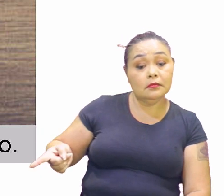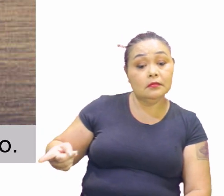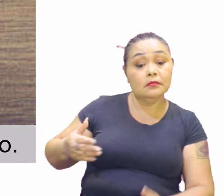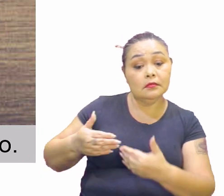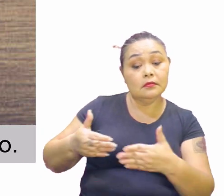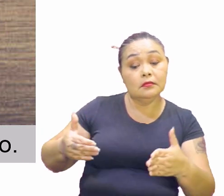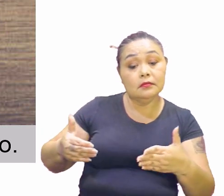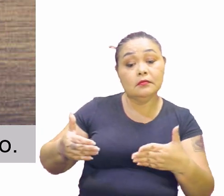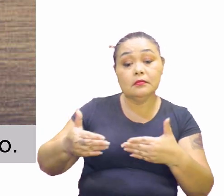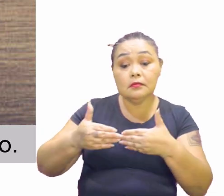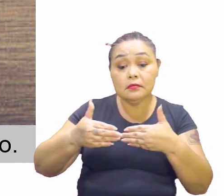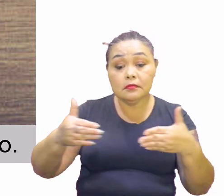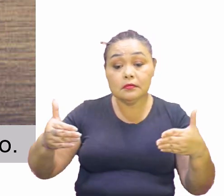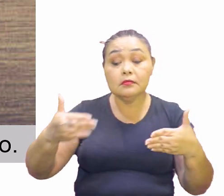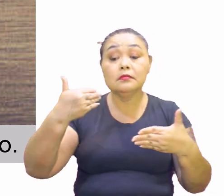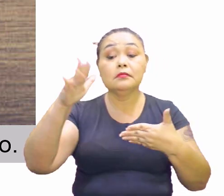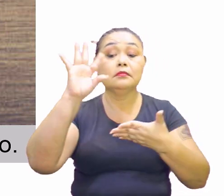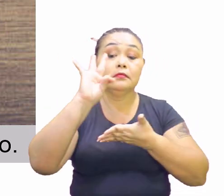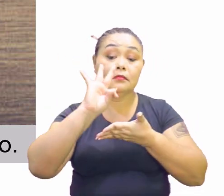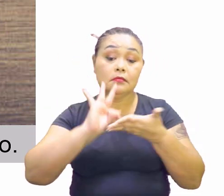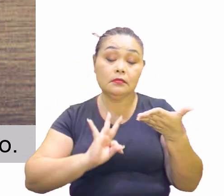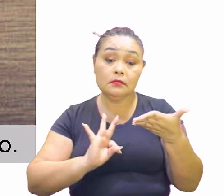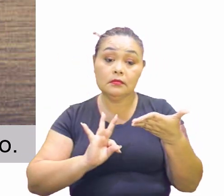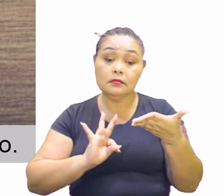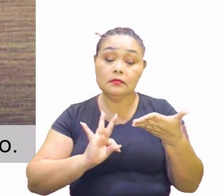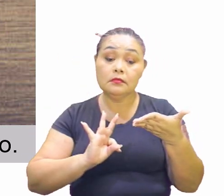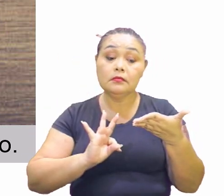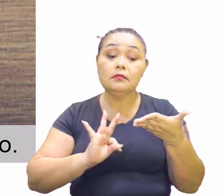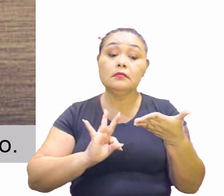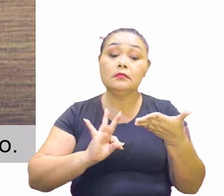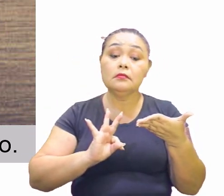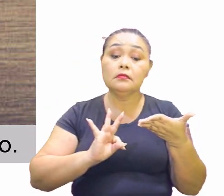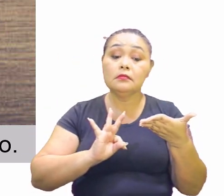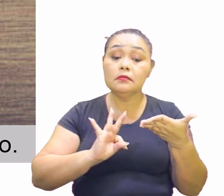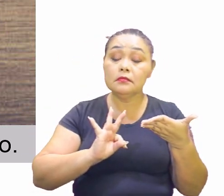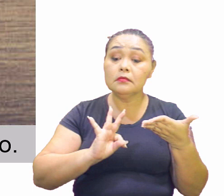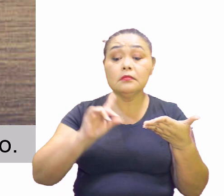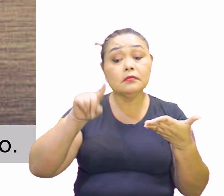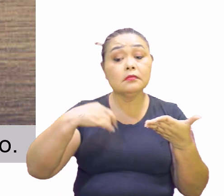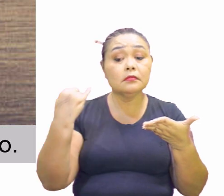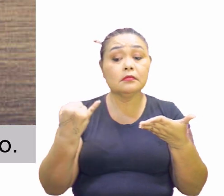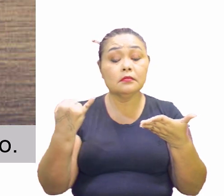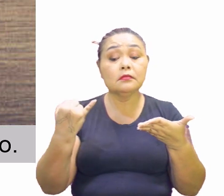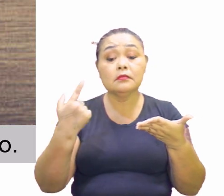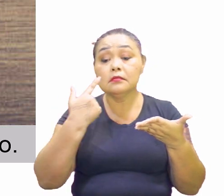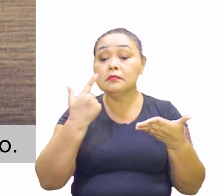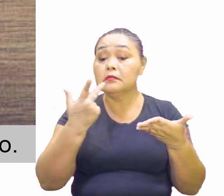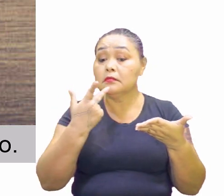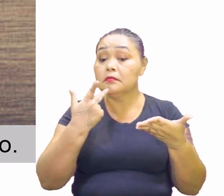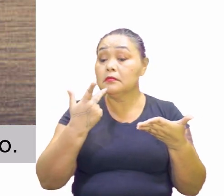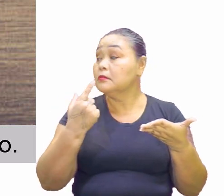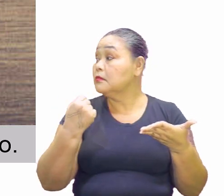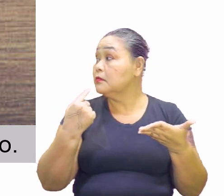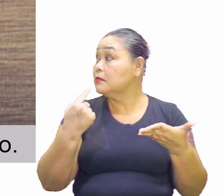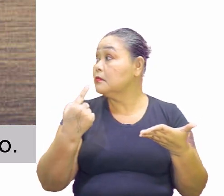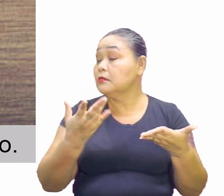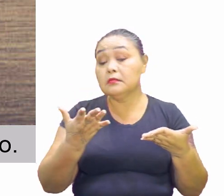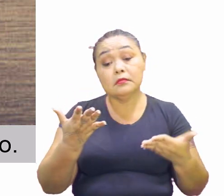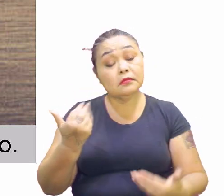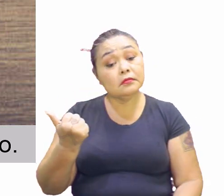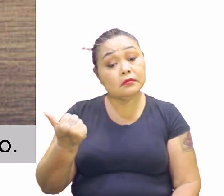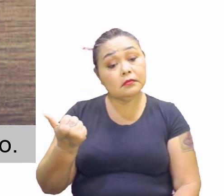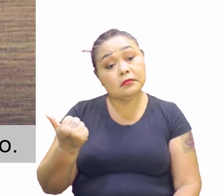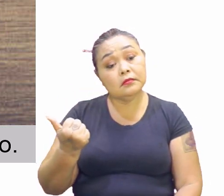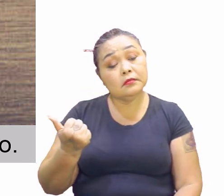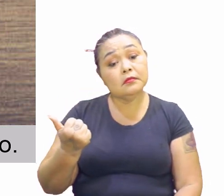A introdução é a porta de entrada para o seu texto. Bom. E assim, é importante, né, pessoal, falar para vocês sobre a